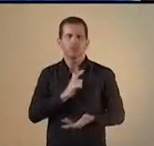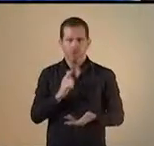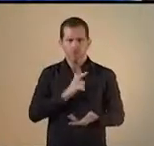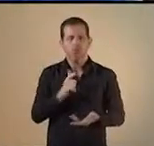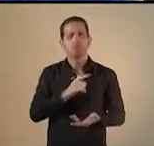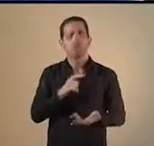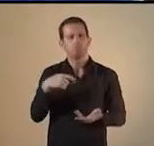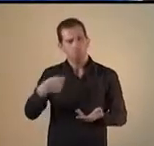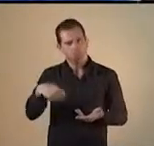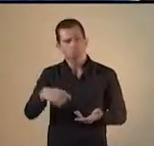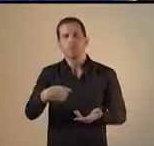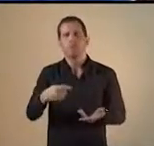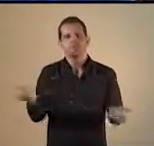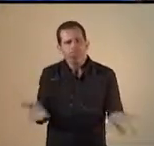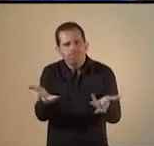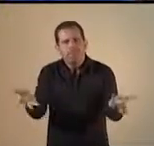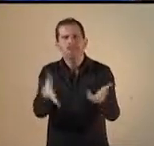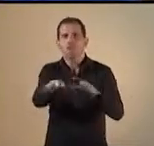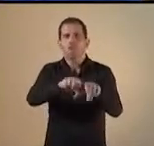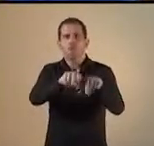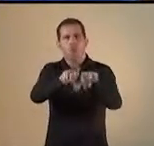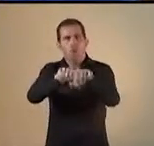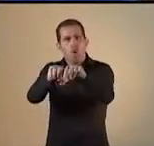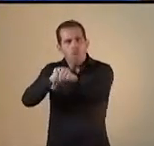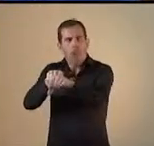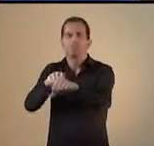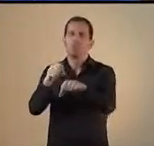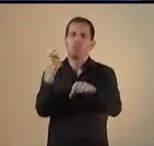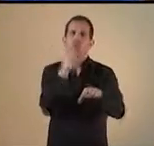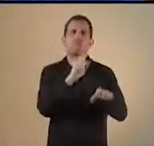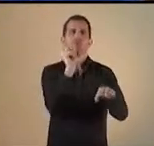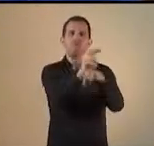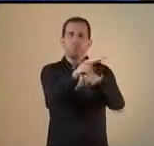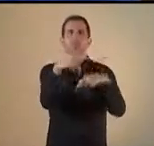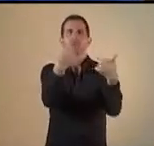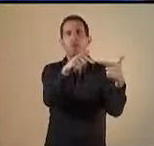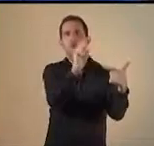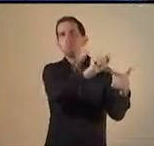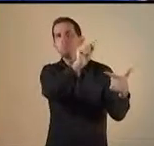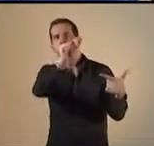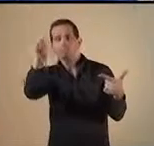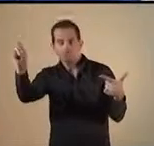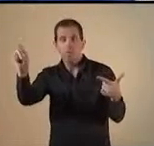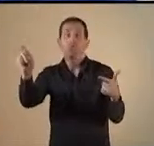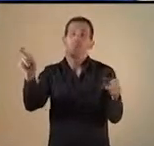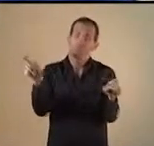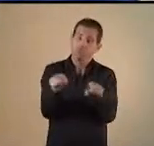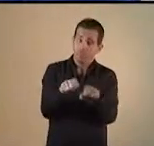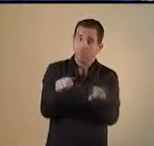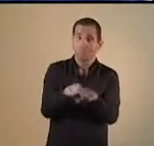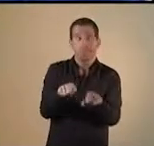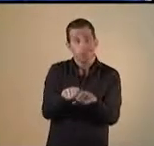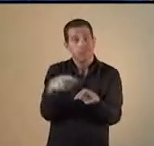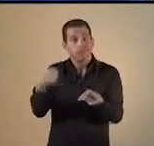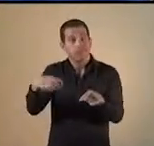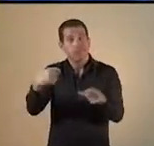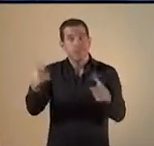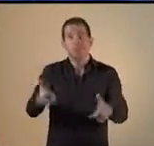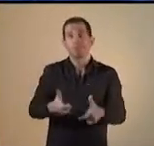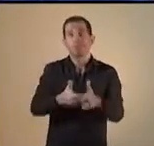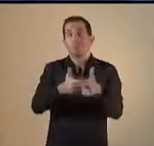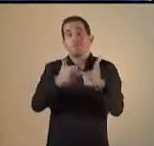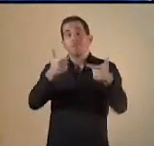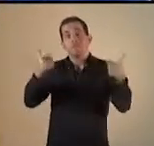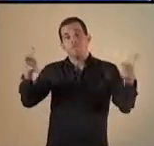formação para que os intérpretes se formem e atuem em diversos contextos e com isso